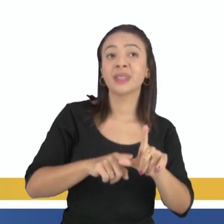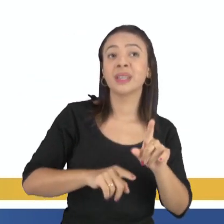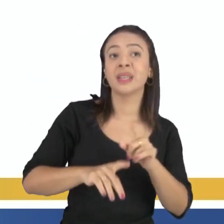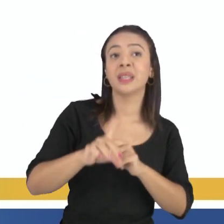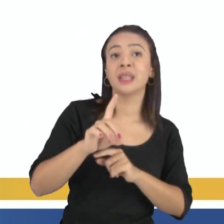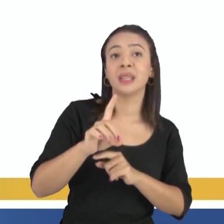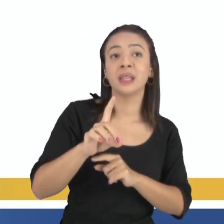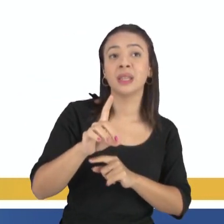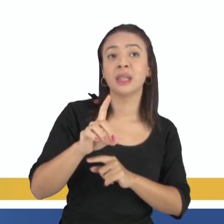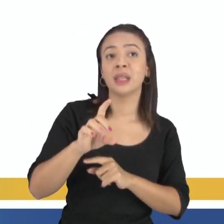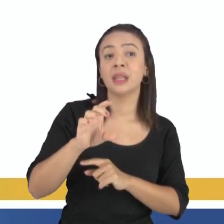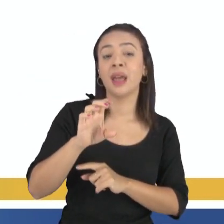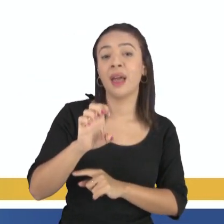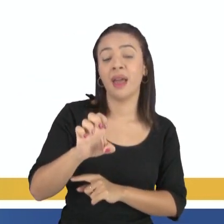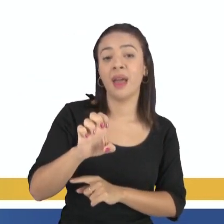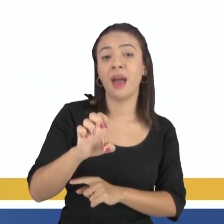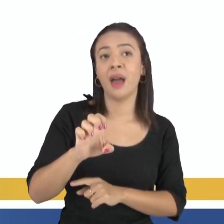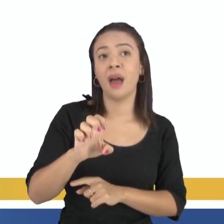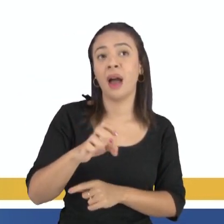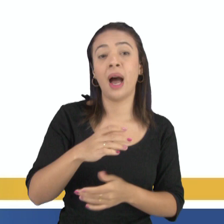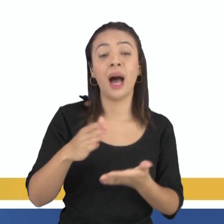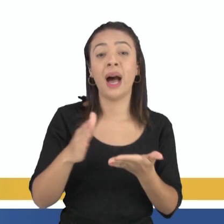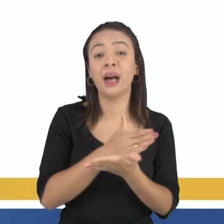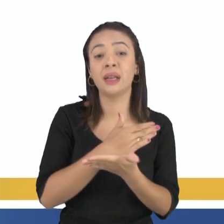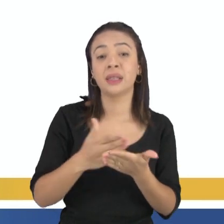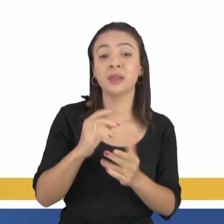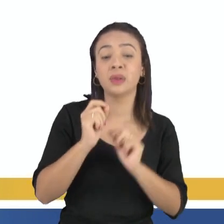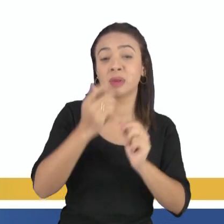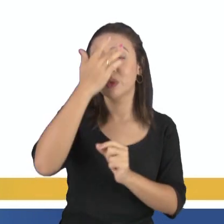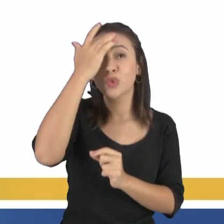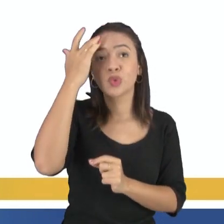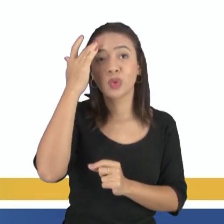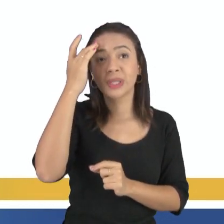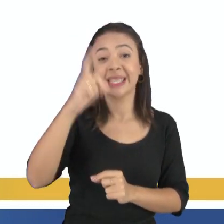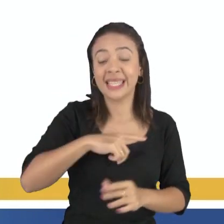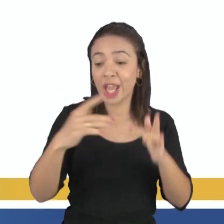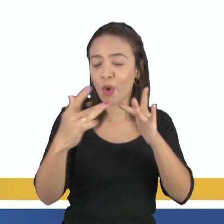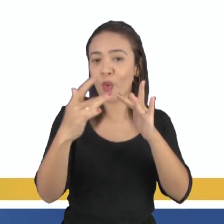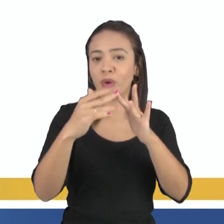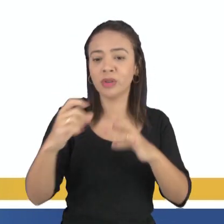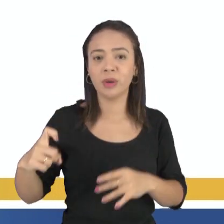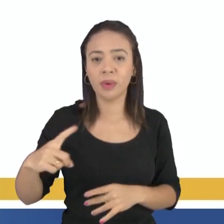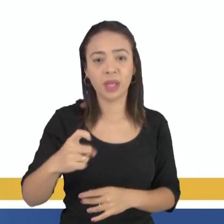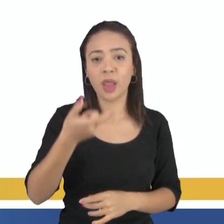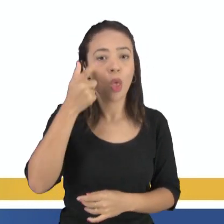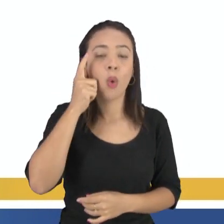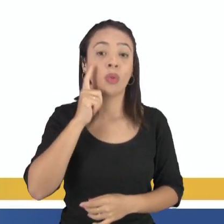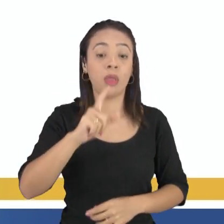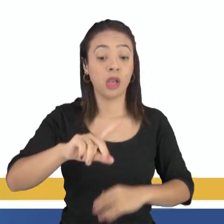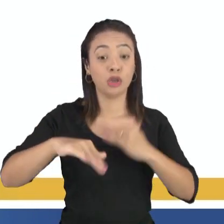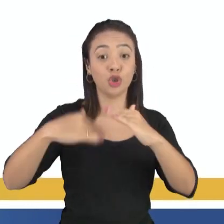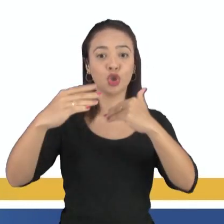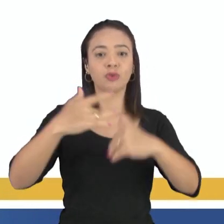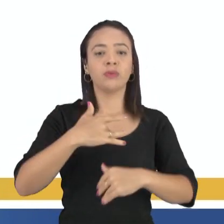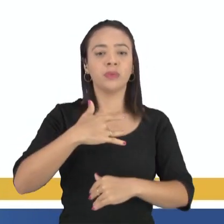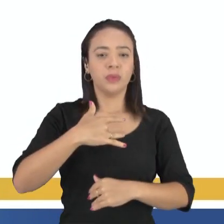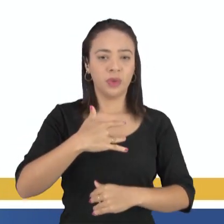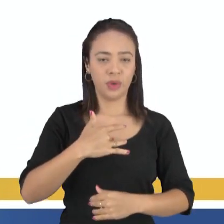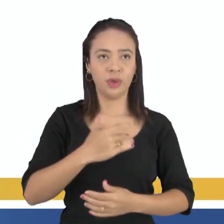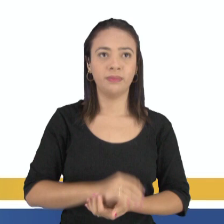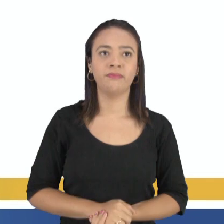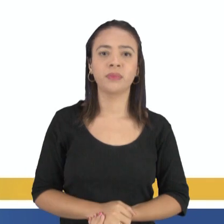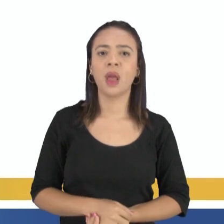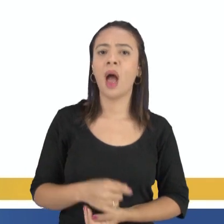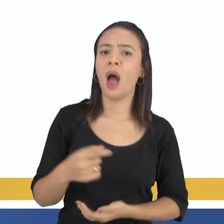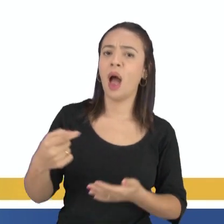com a bactéria contraem a tuberculose. E aí, pessoal, qual é a resposta? Ah, professor, é a